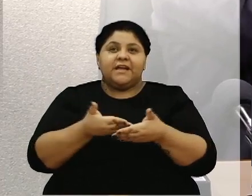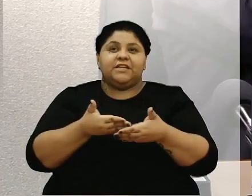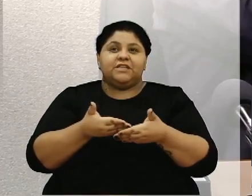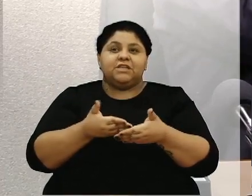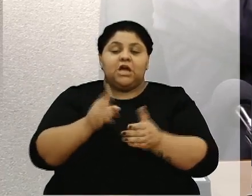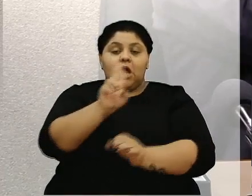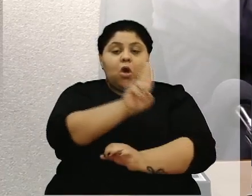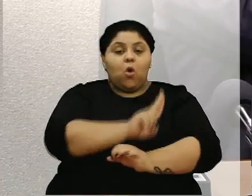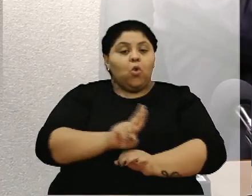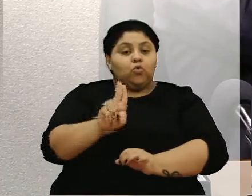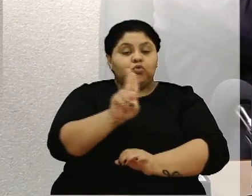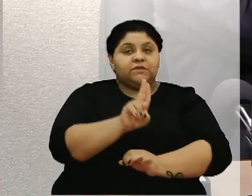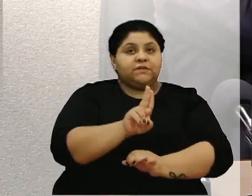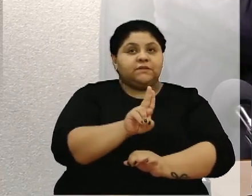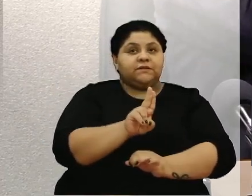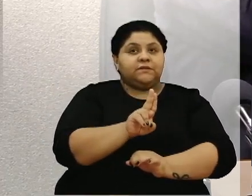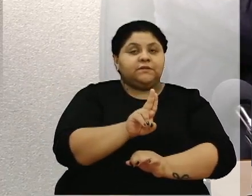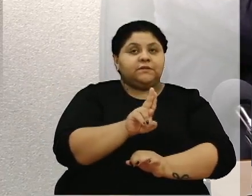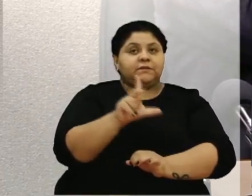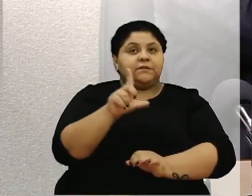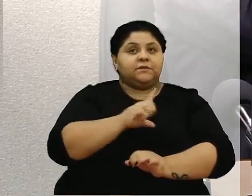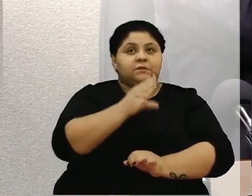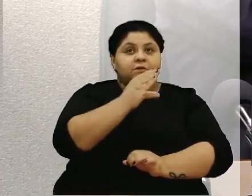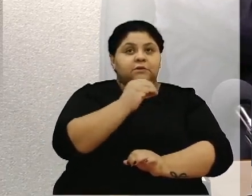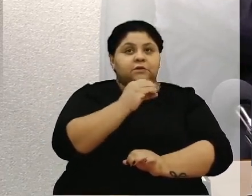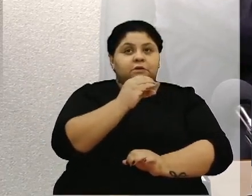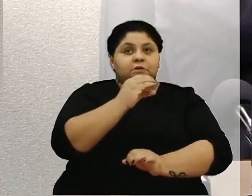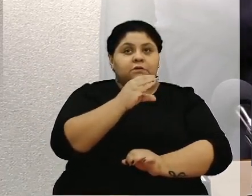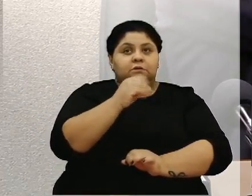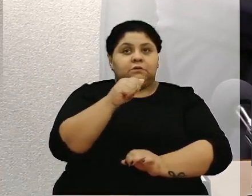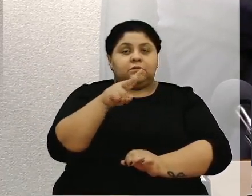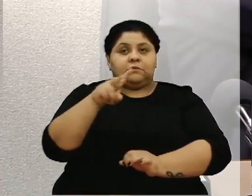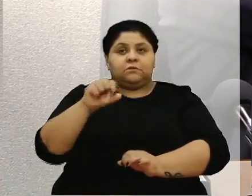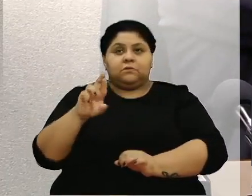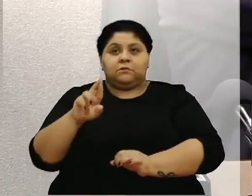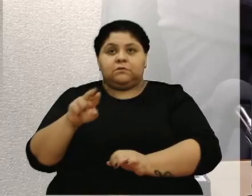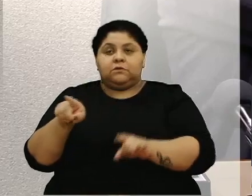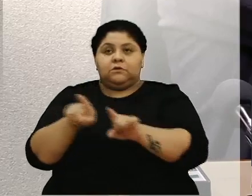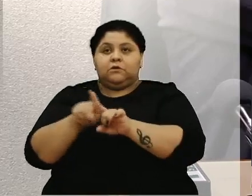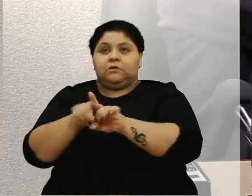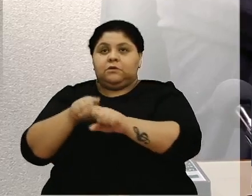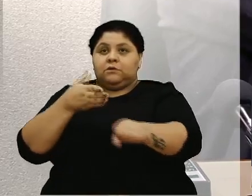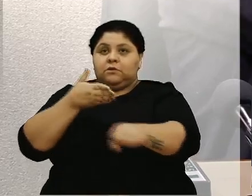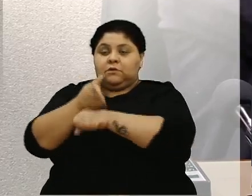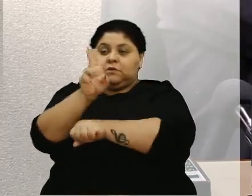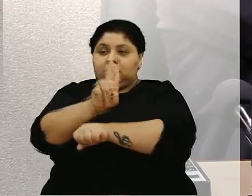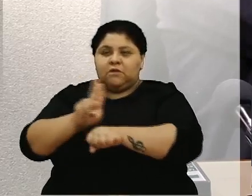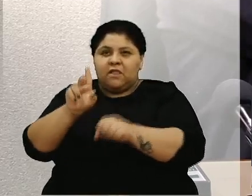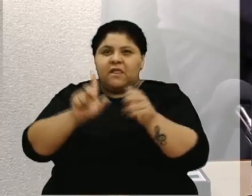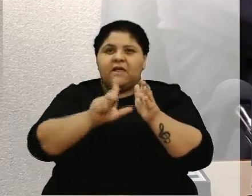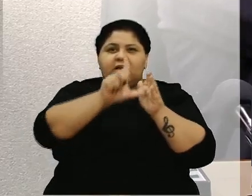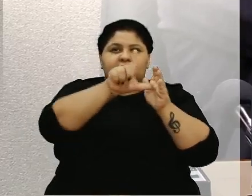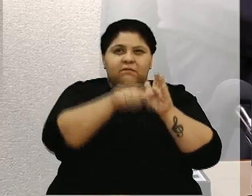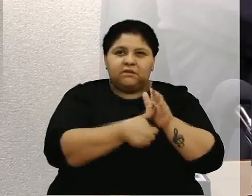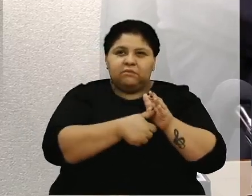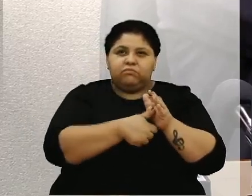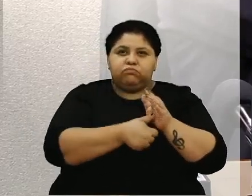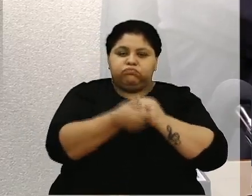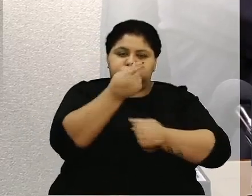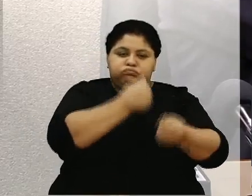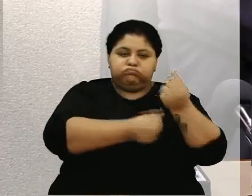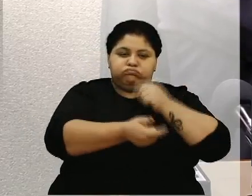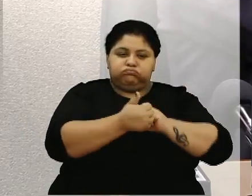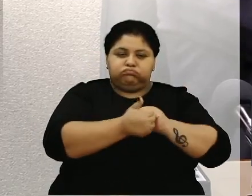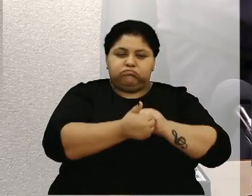ocupada pela COCAVER mediante concessão de permissão de uso. Após intensa negociação entre